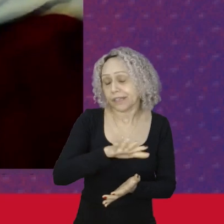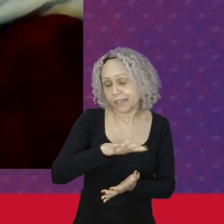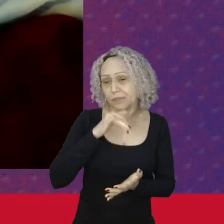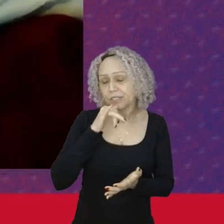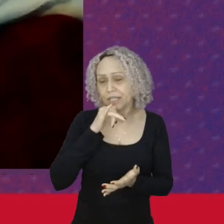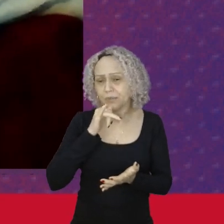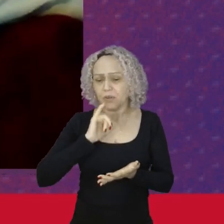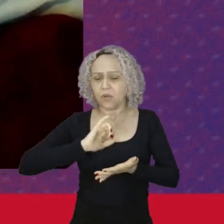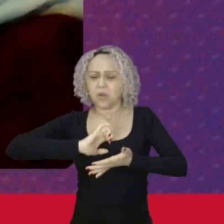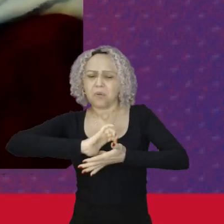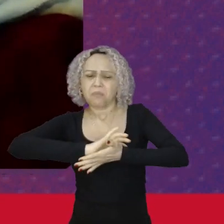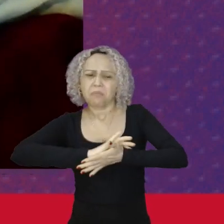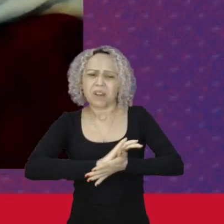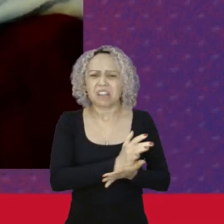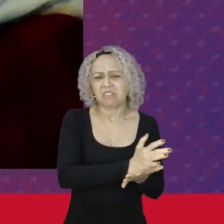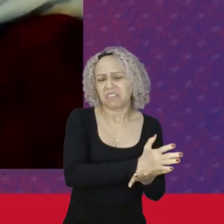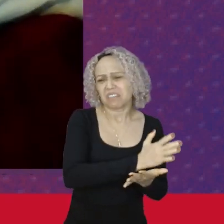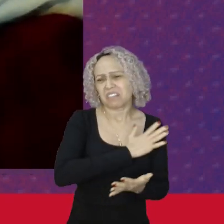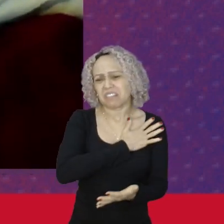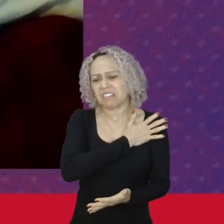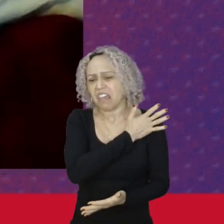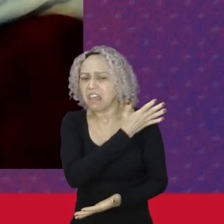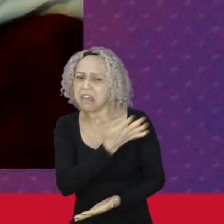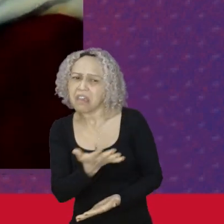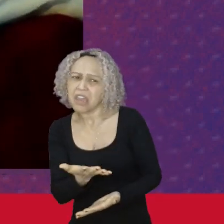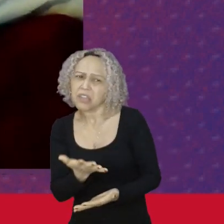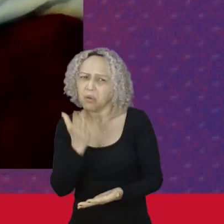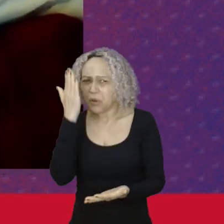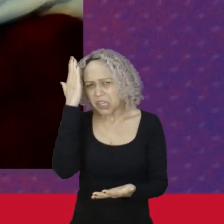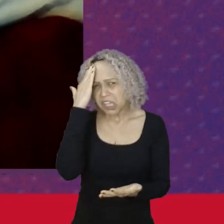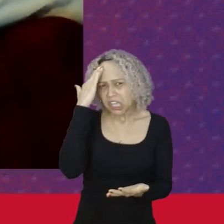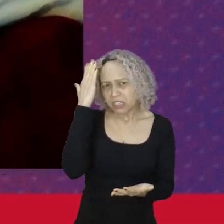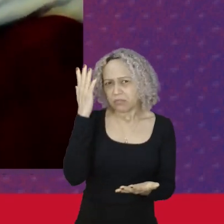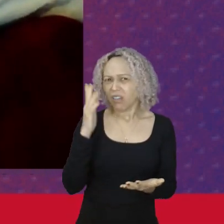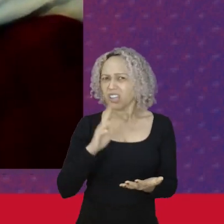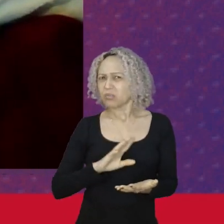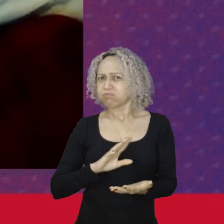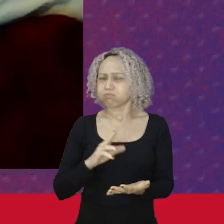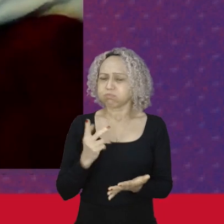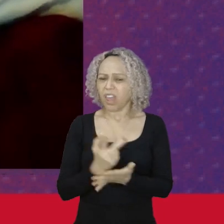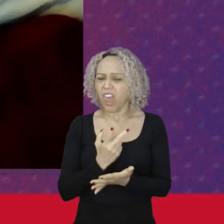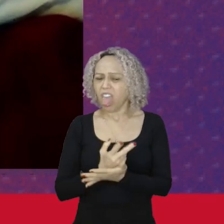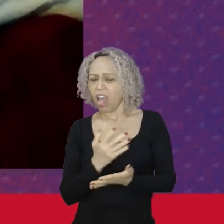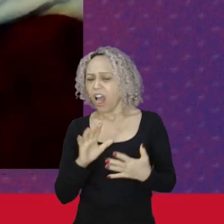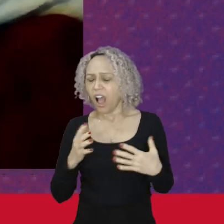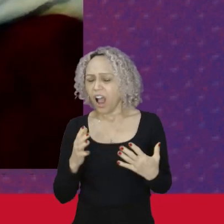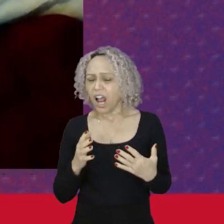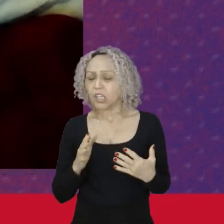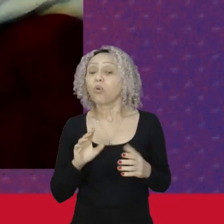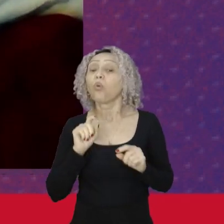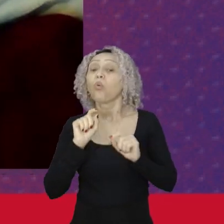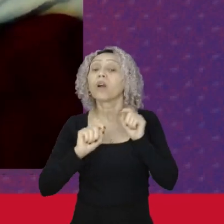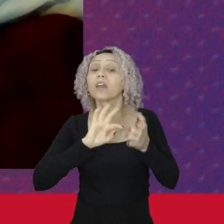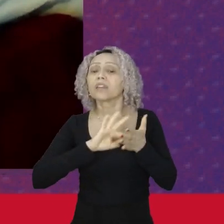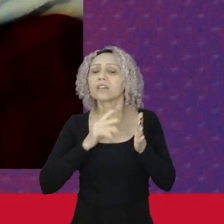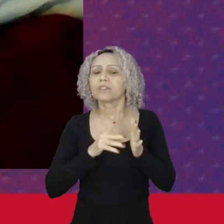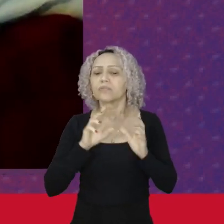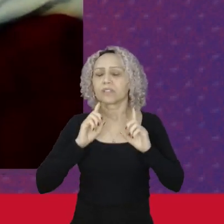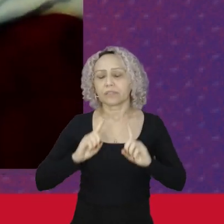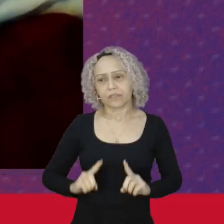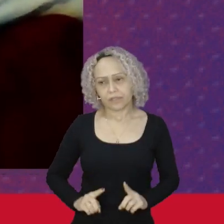conhecimento errôneo, né, sobre deficiência. Então, essa concepção ecológica é um